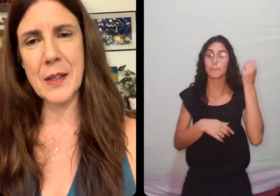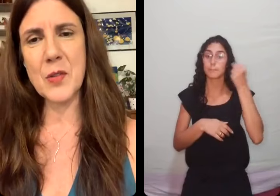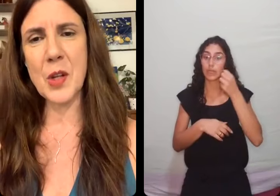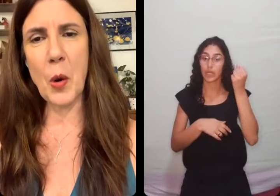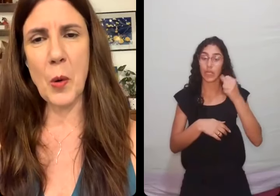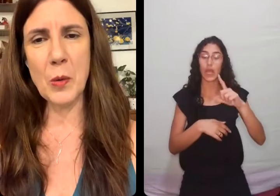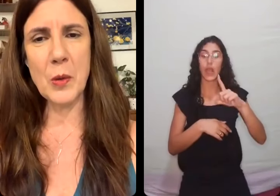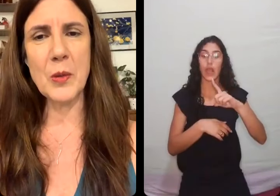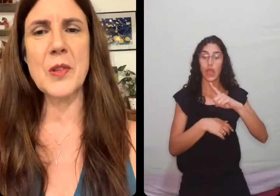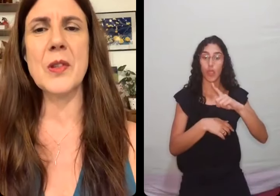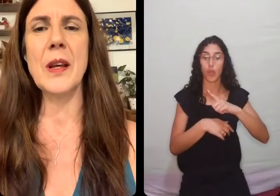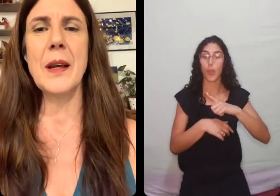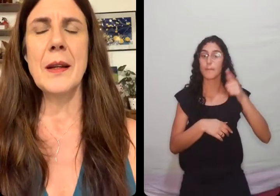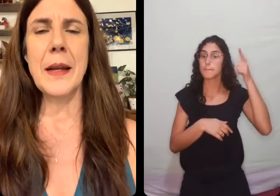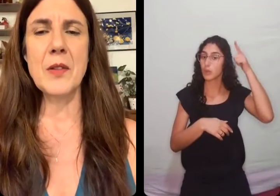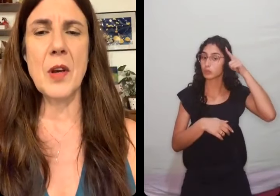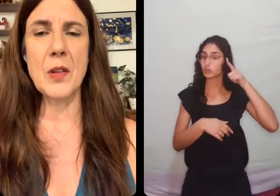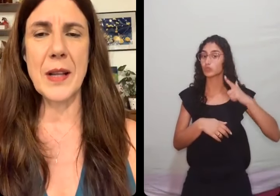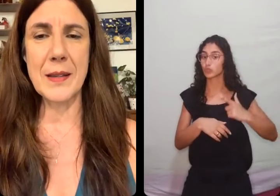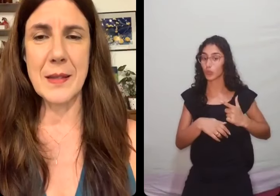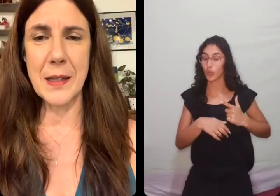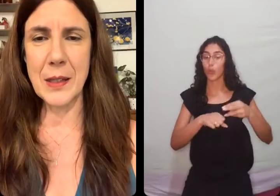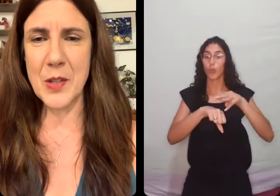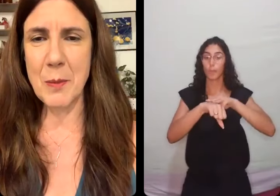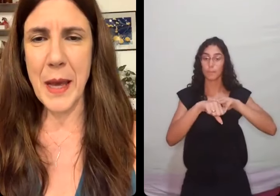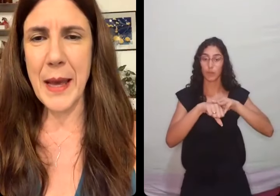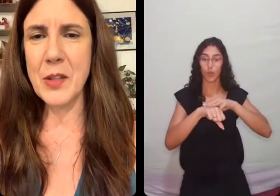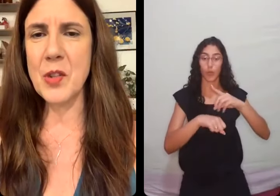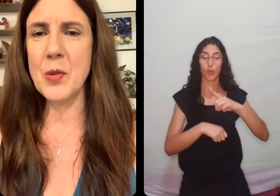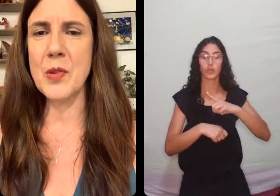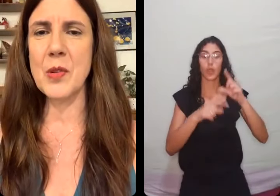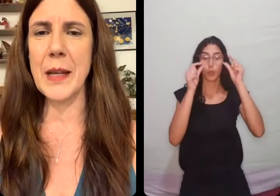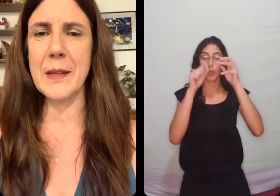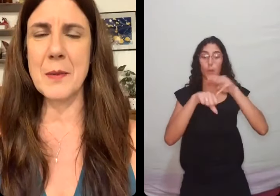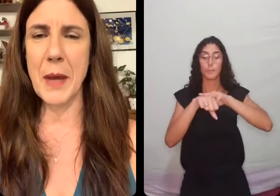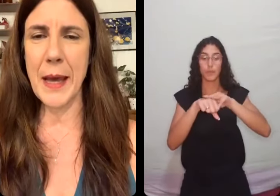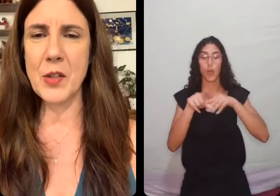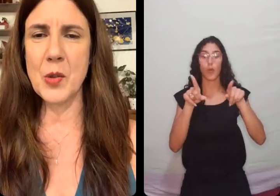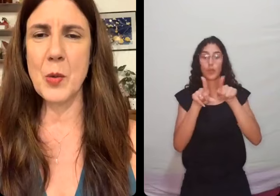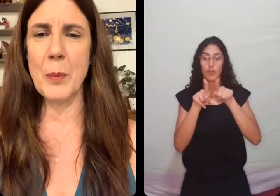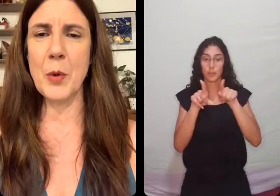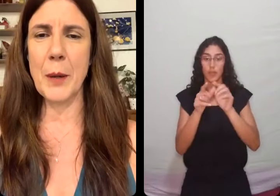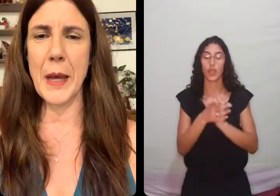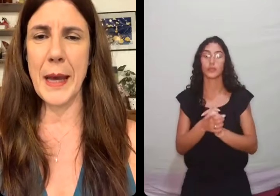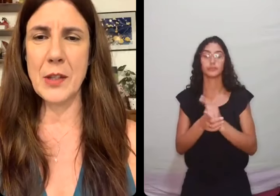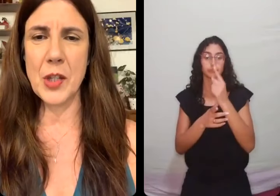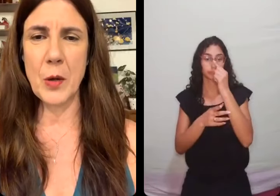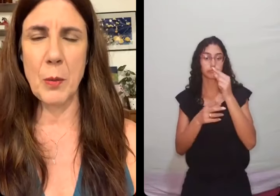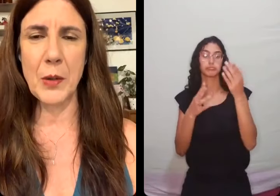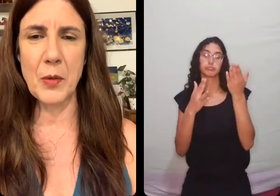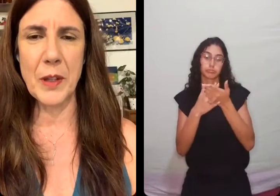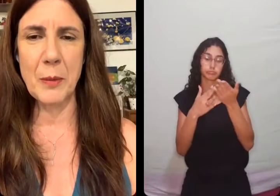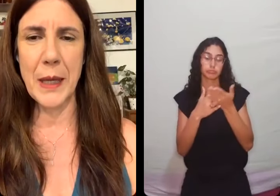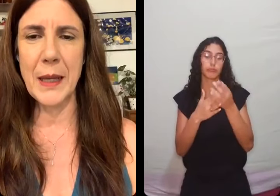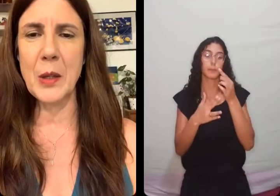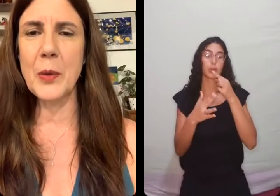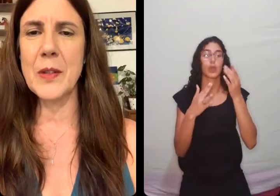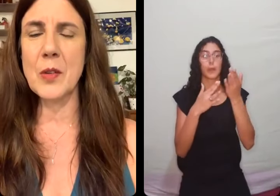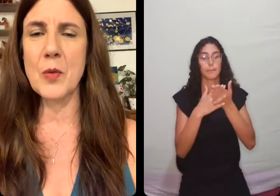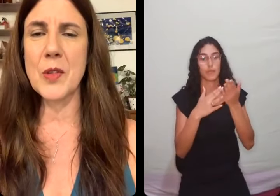castanhos e longos. Tenho os olhos castanhos e médios. O nariz médio. A boca média. Com batom